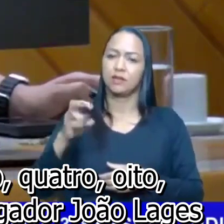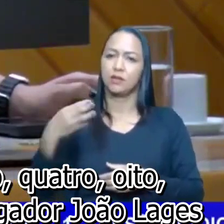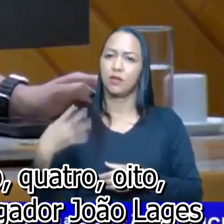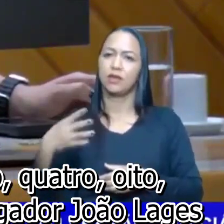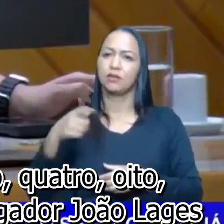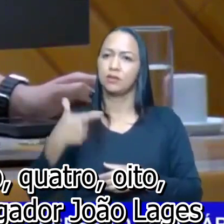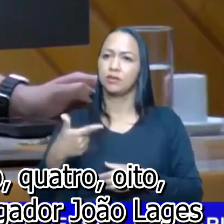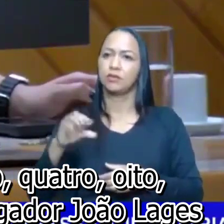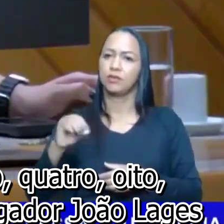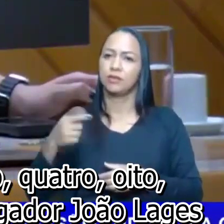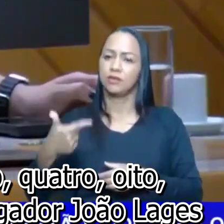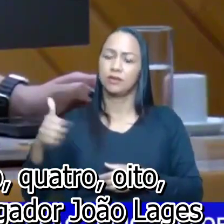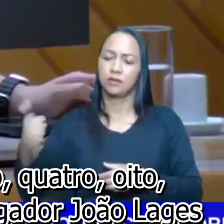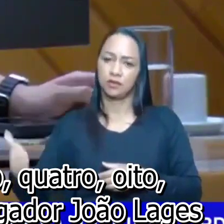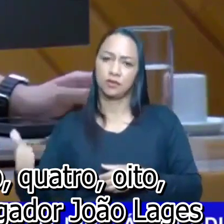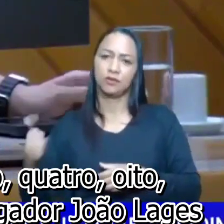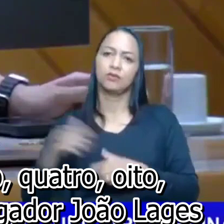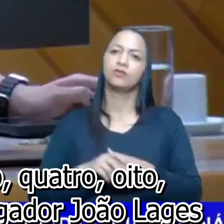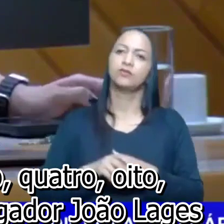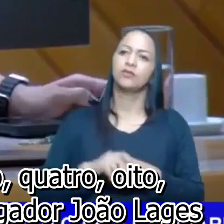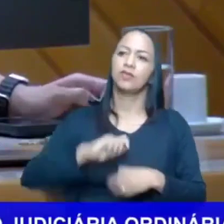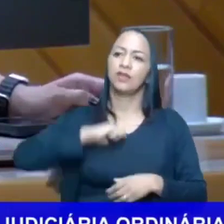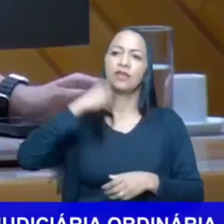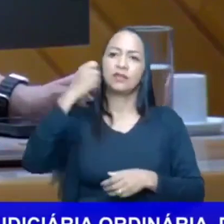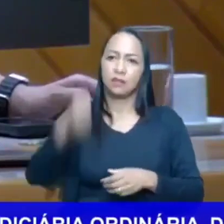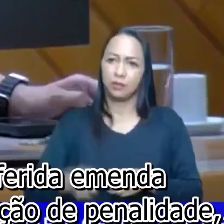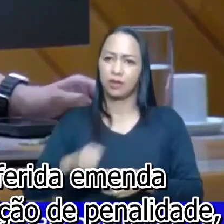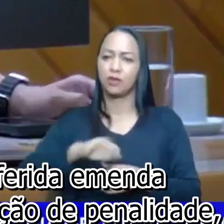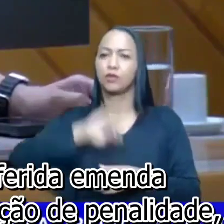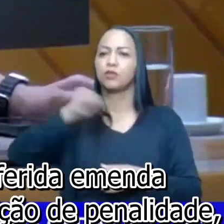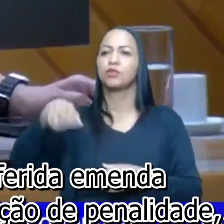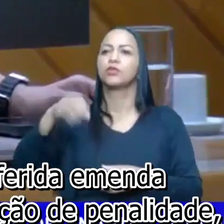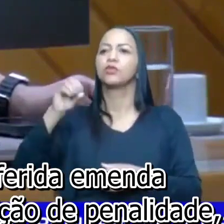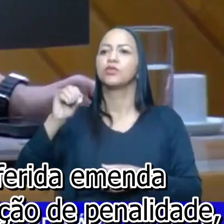0600-05489-2021, de relatoria do desembargador João Lages, atual presidente,